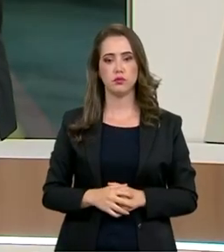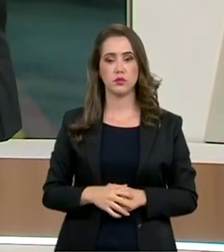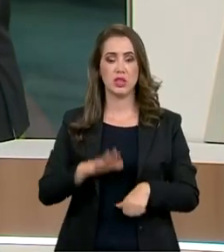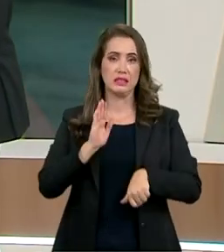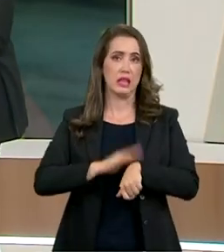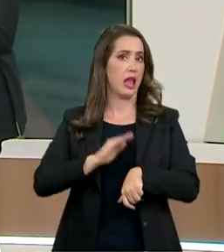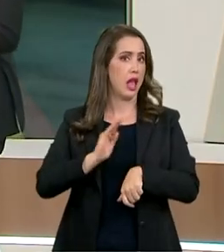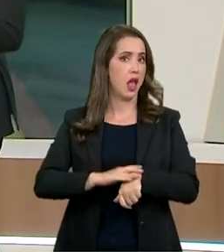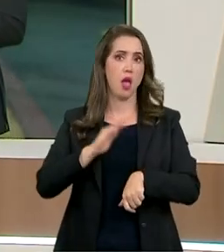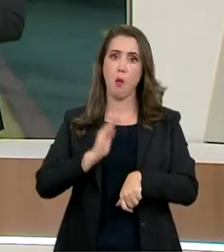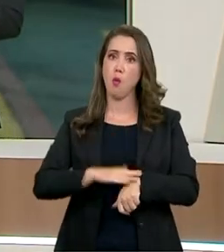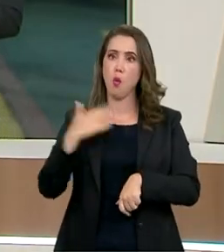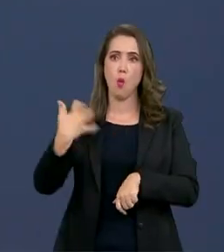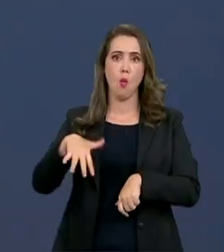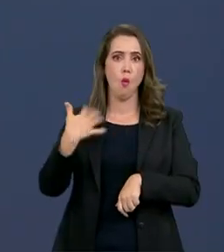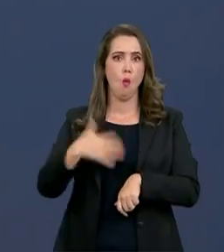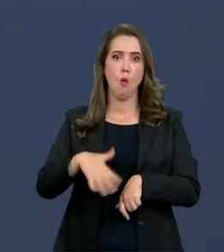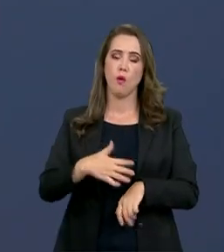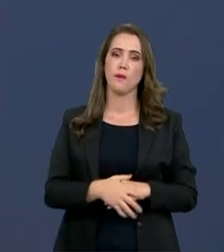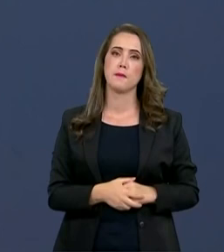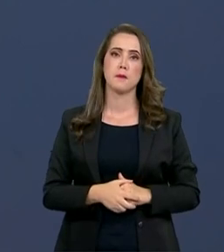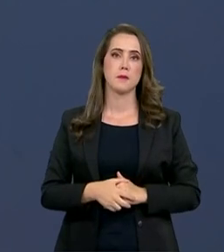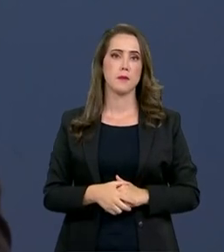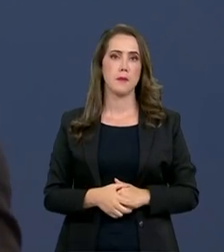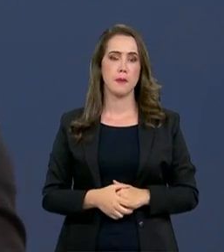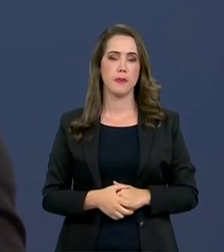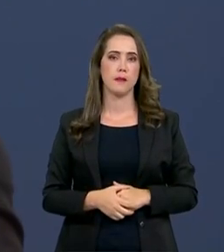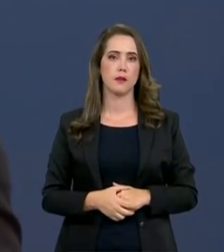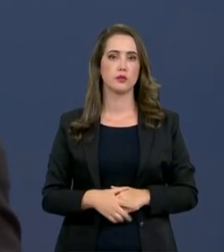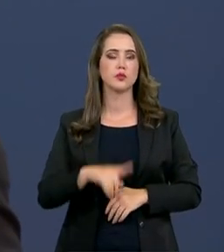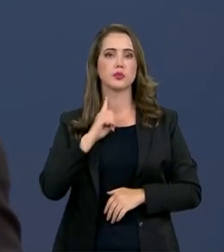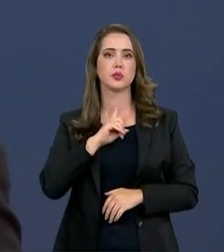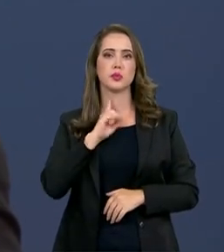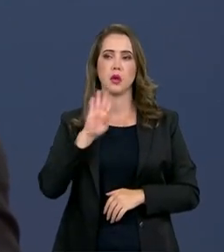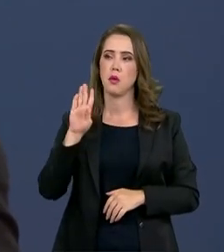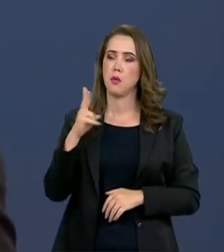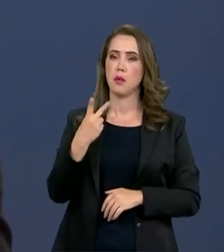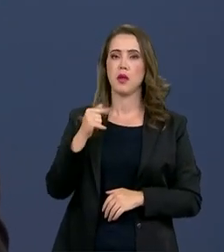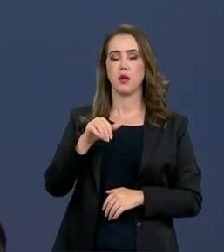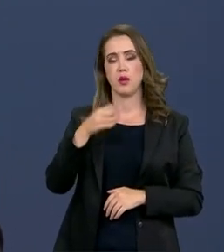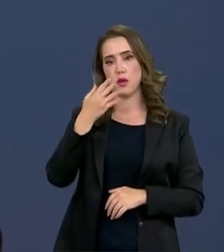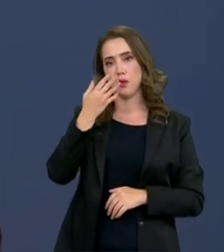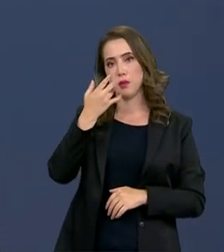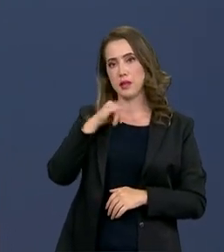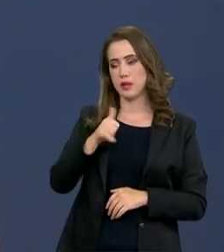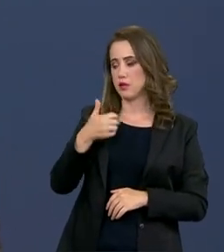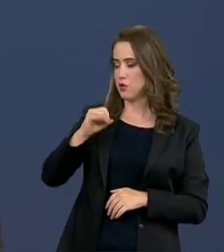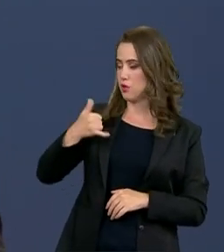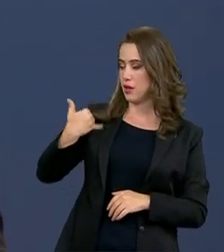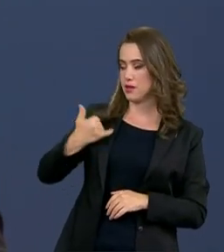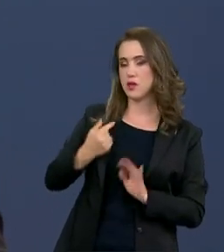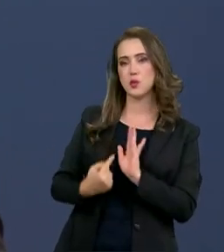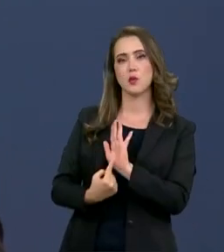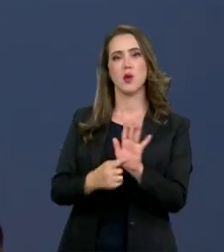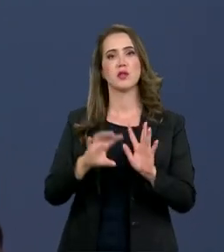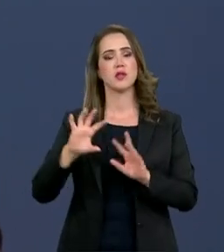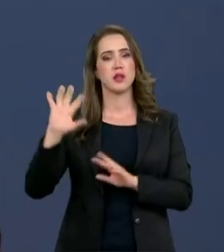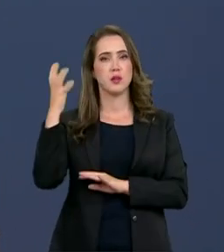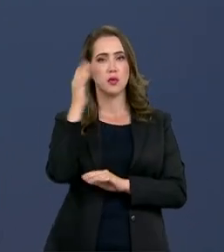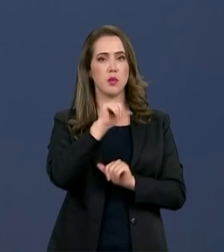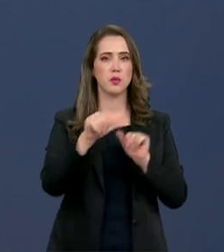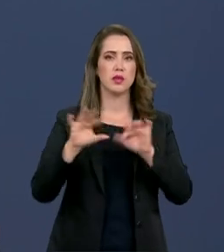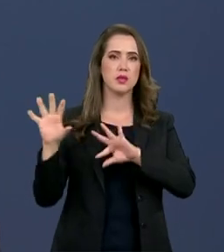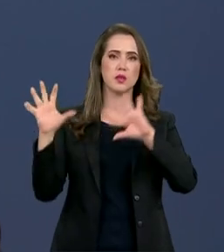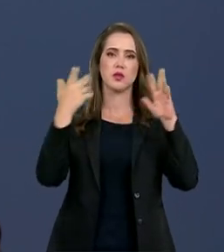tempo. Obrigado, Vanessa, pelas informações. Em Belo Horizonte, uma menina de apenas 10 anos de idade mostra que meio ambiente e